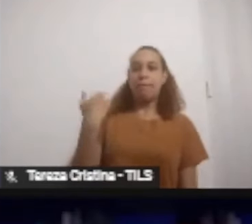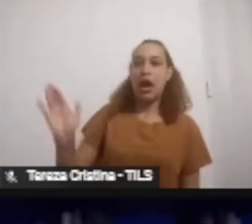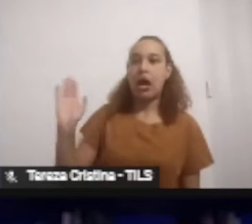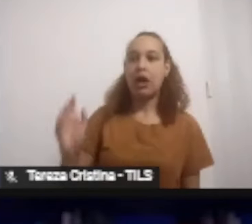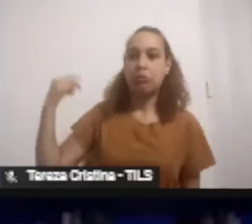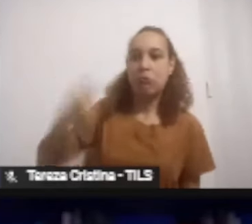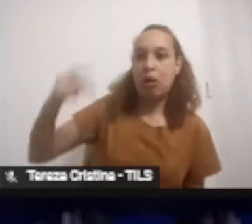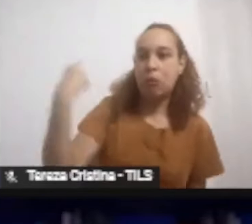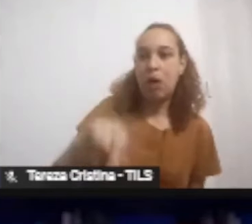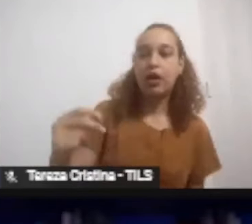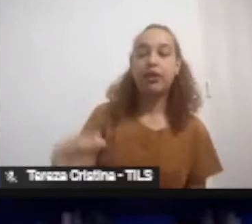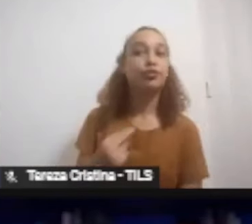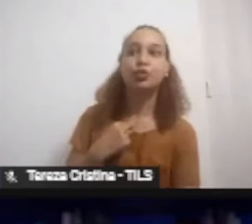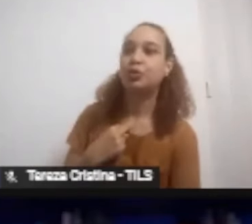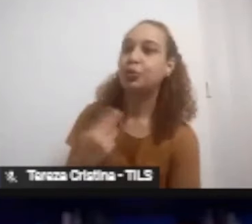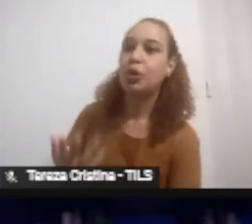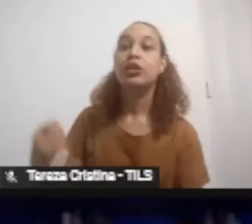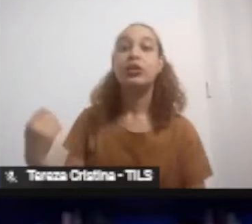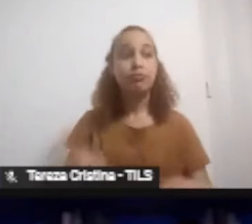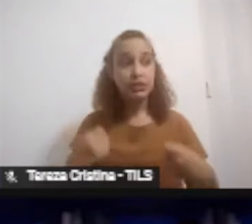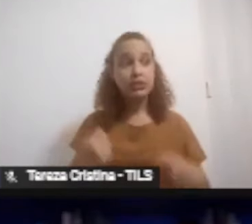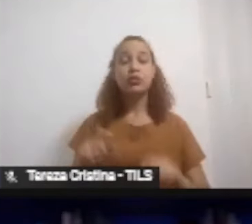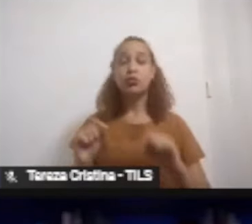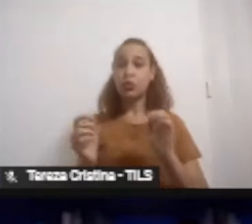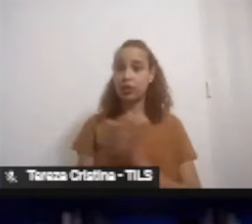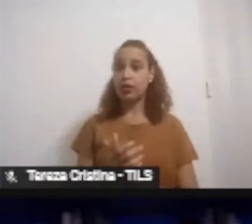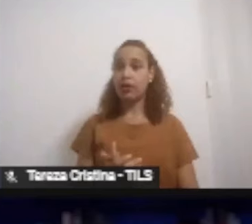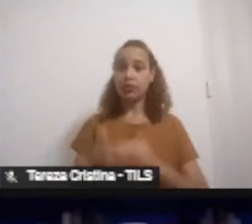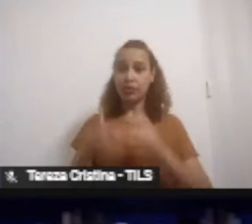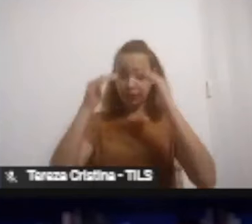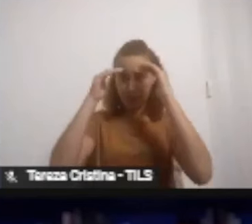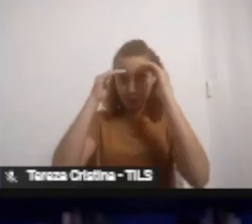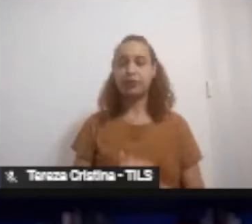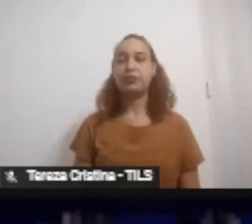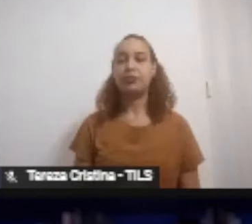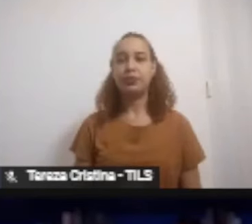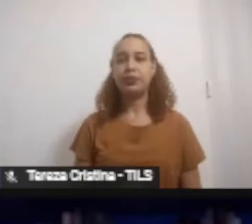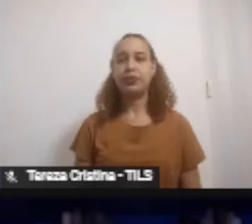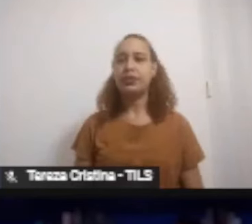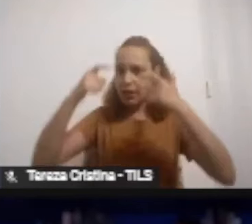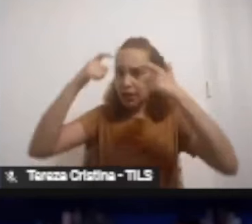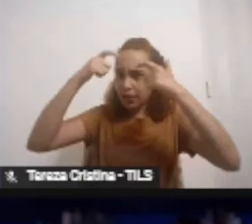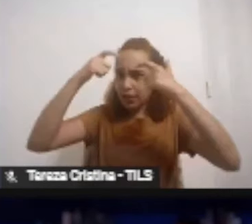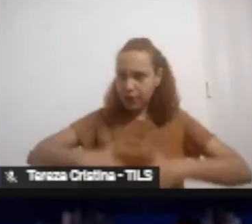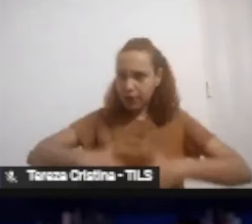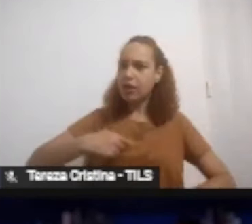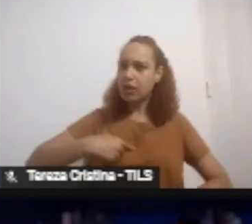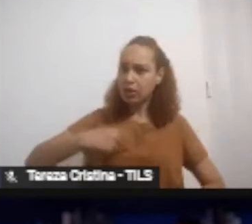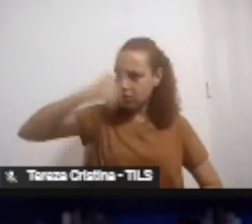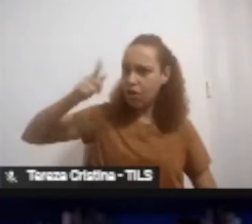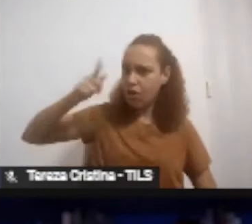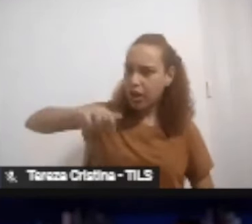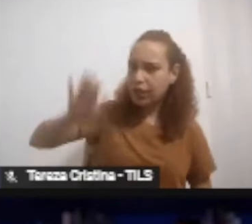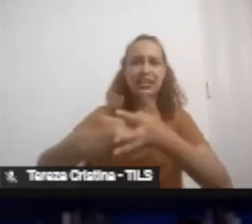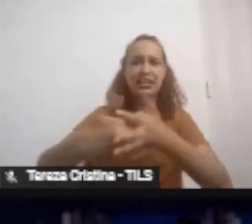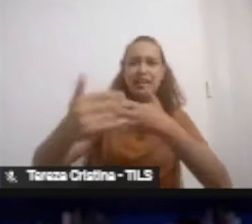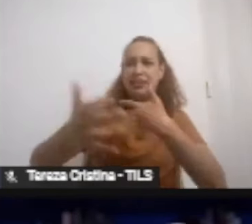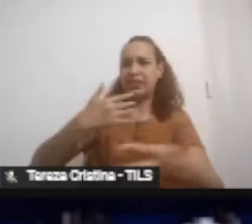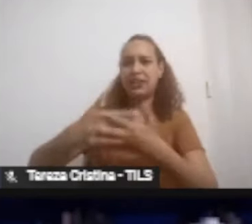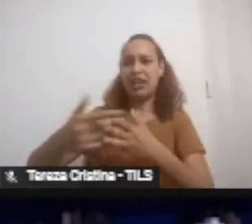respeito, gentileza, considerando que o indivíduo que eu sou, independente da idade ou quantos meses tenha,